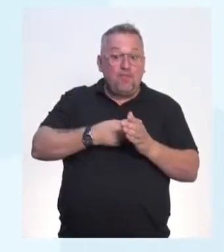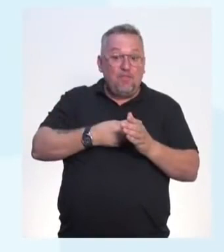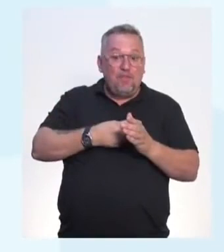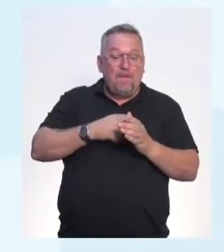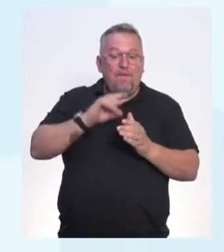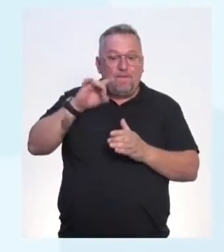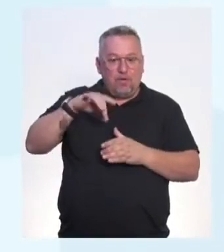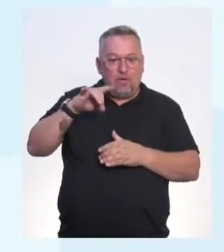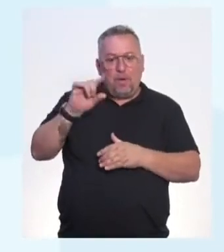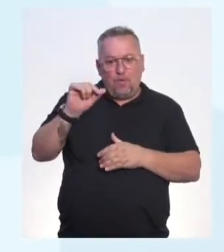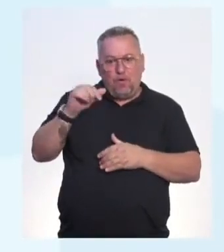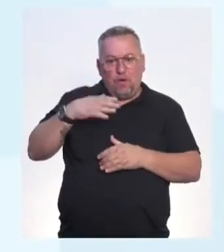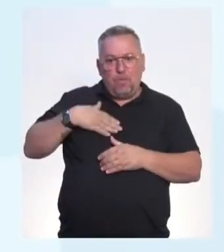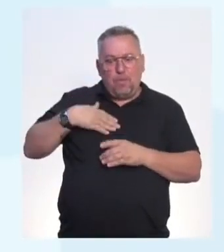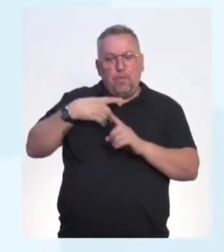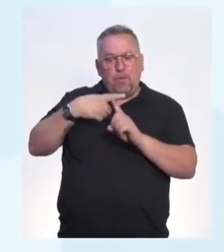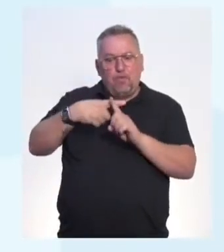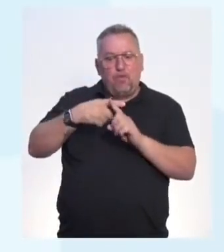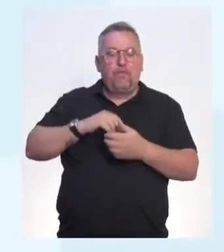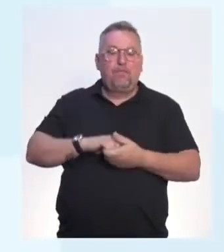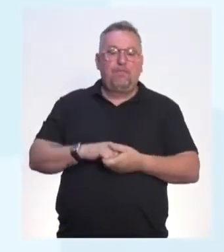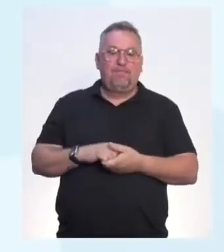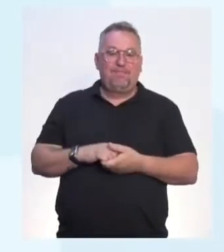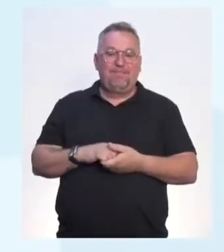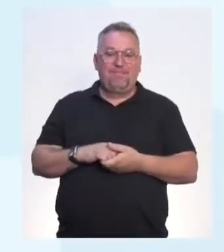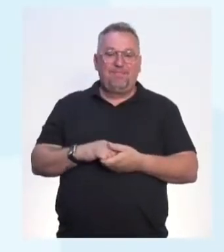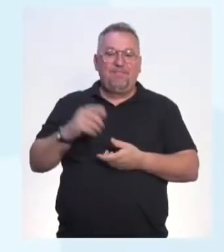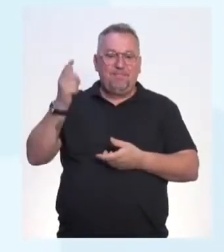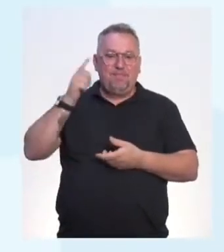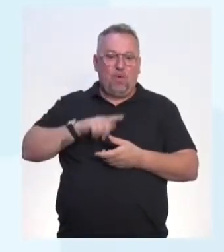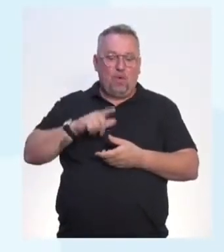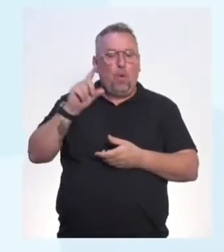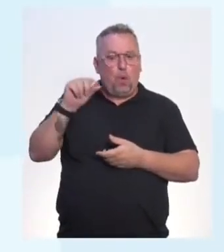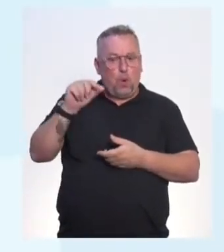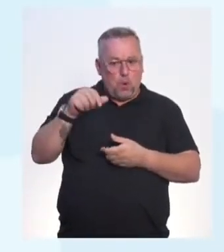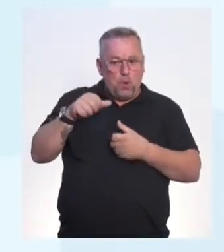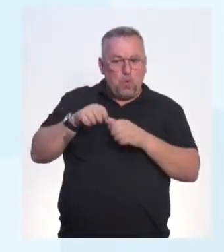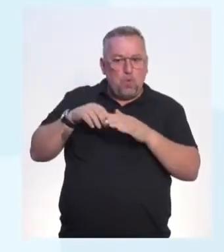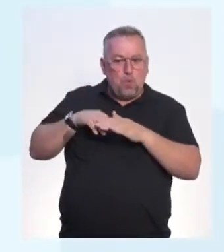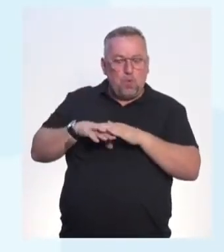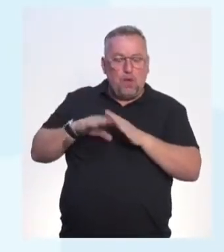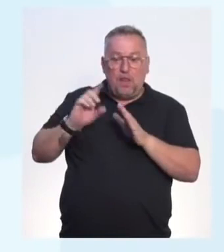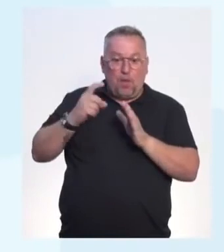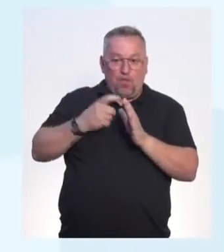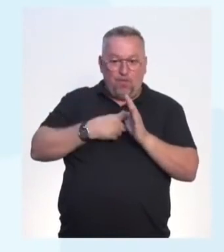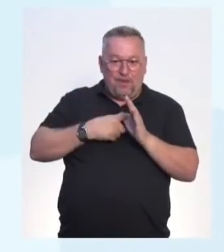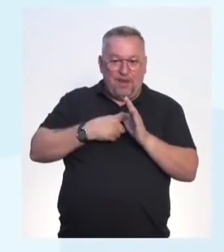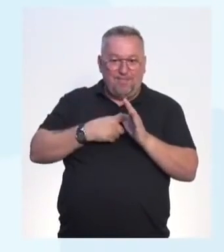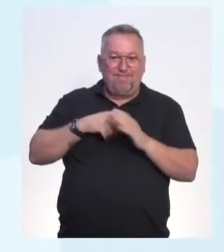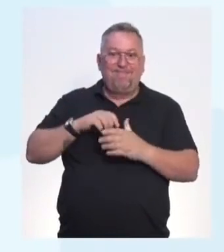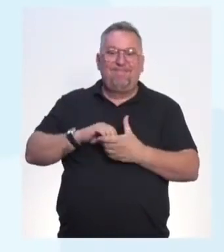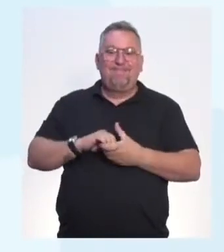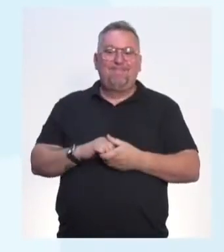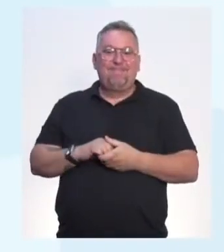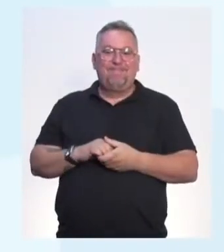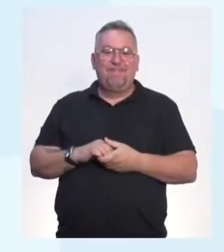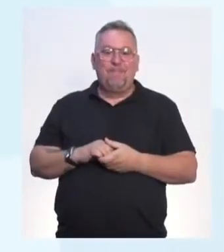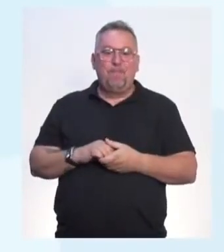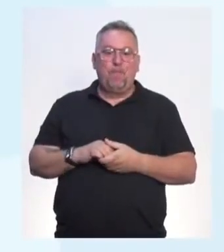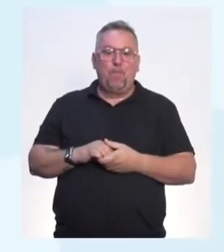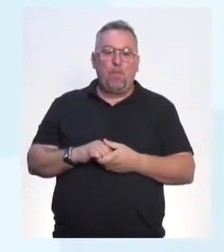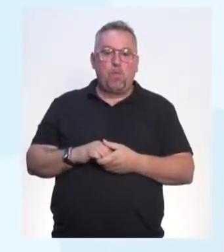vai sobrar um número positivo, tá bom? Então, eu vou conseguir ficar com dinheiro e não com dívida. Então, vamos ver quanto dá. Vou ter que